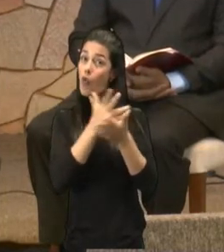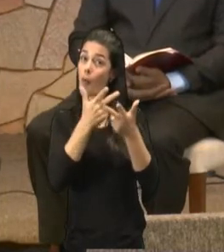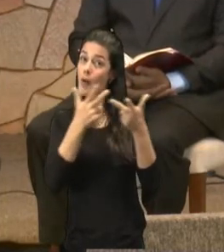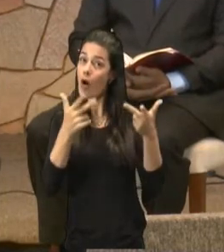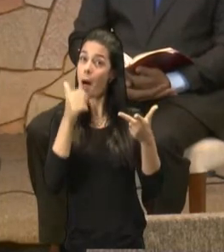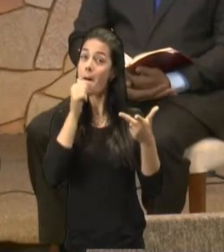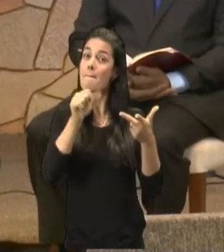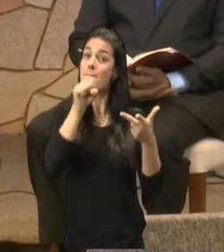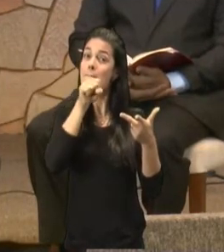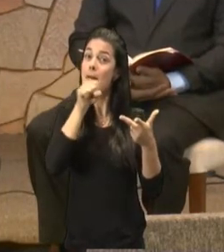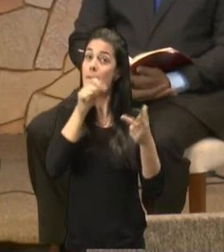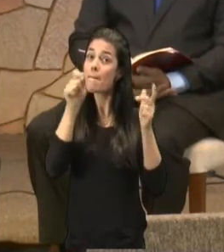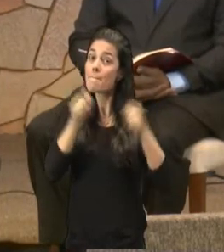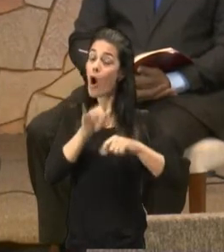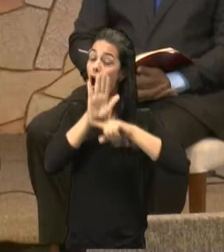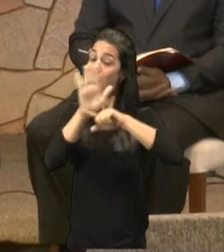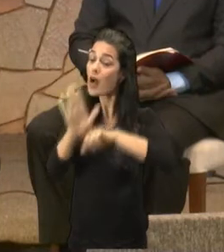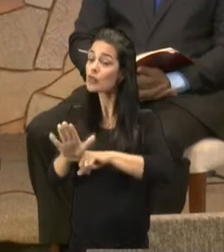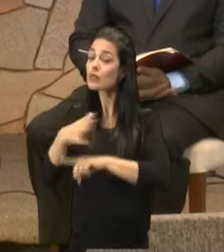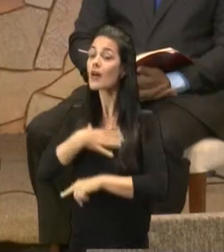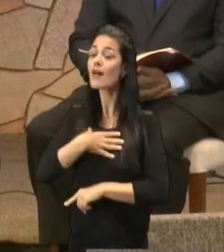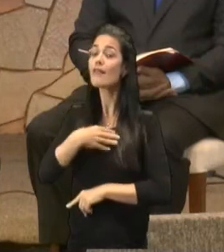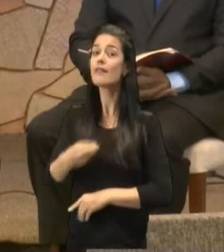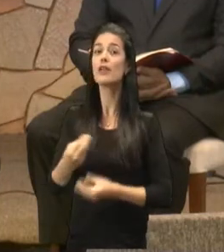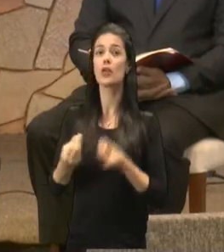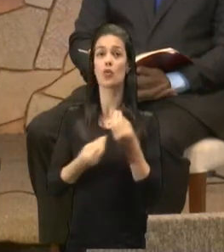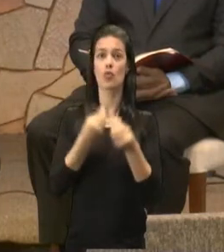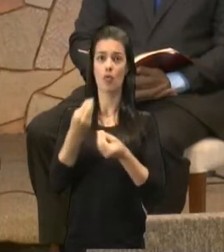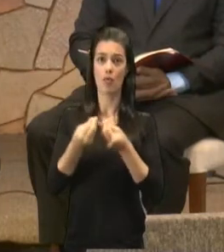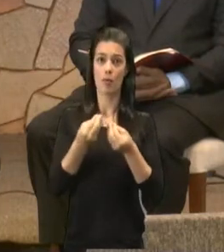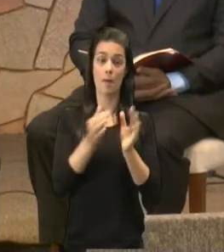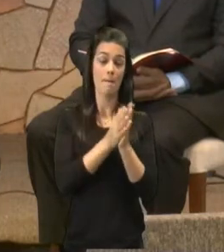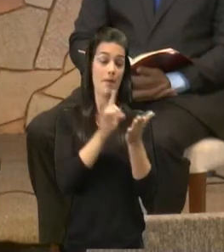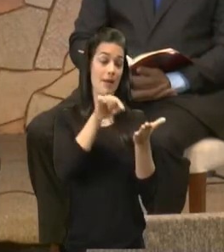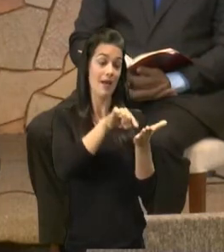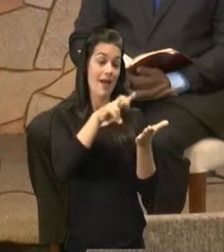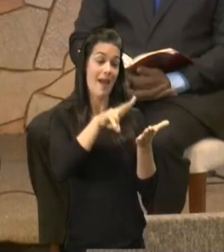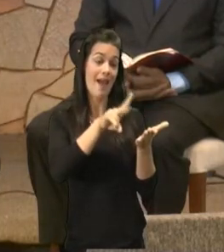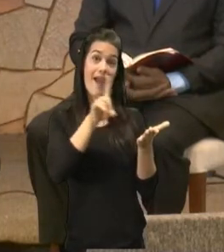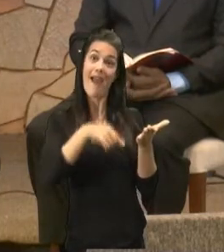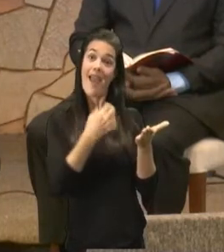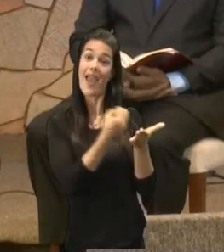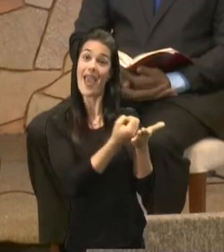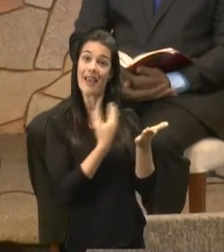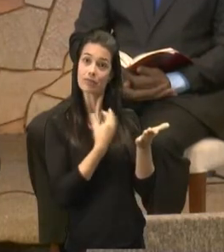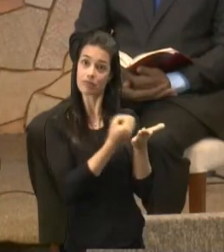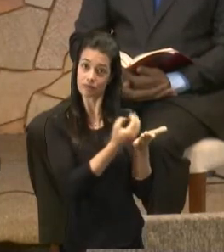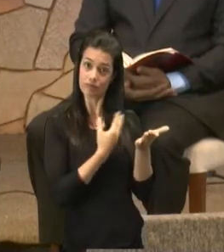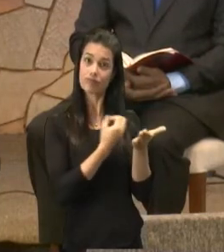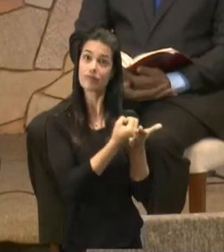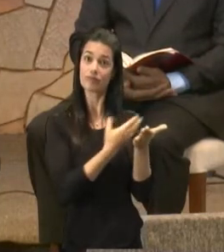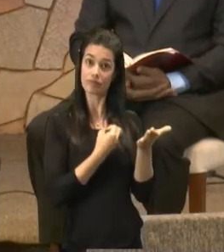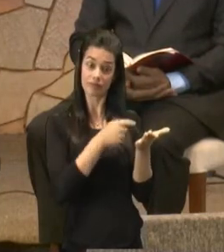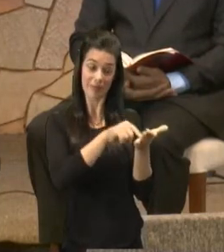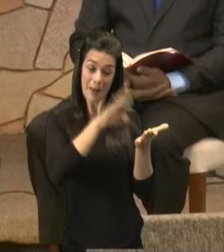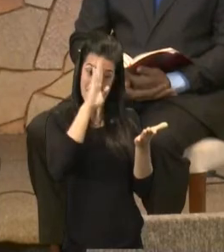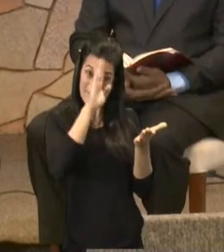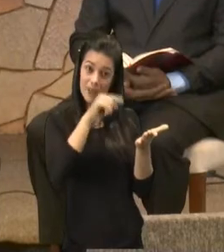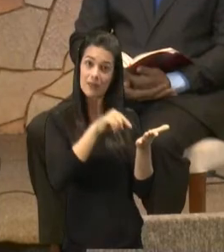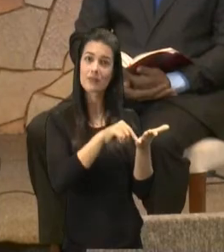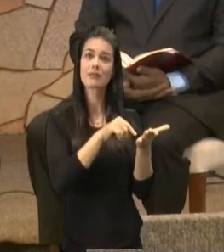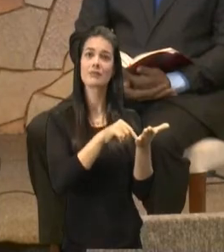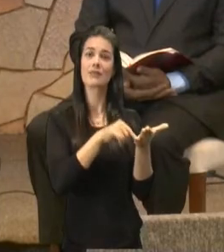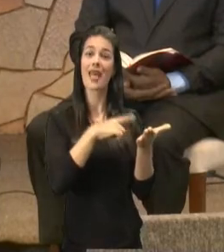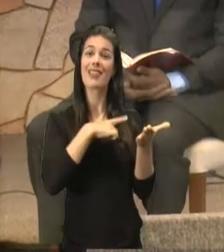nós temos a palavra de Deus como a nossa regra de fé e prática. Nós encontramos na palavra de Deus, em primeiro lugar,